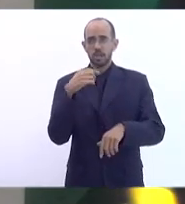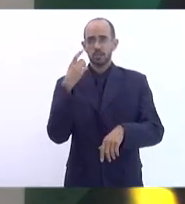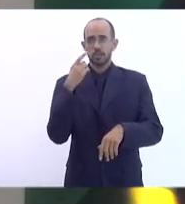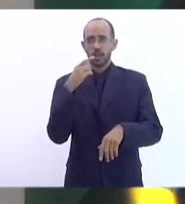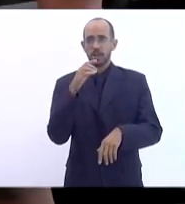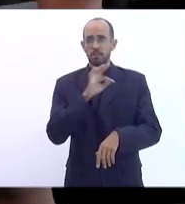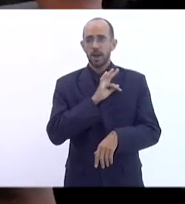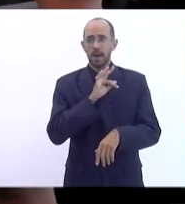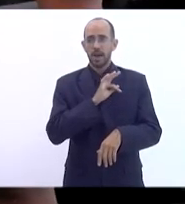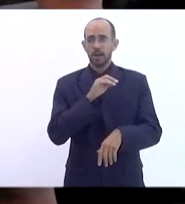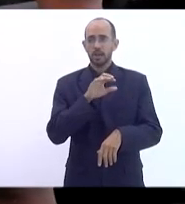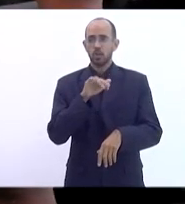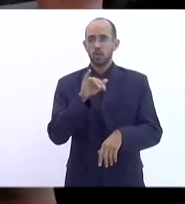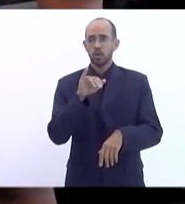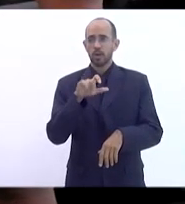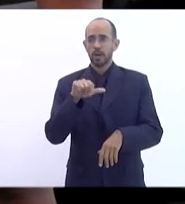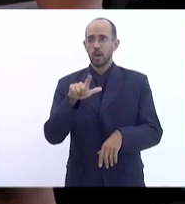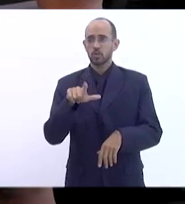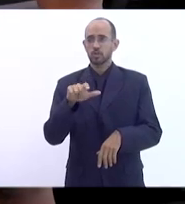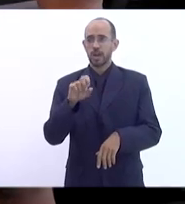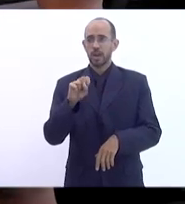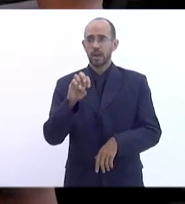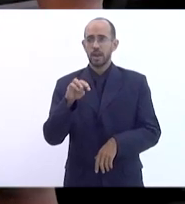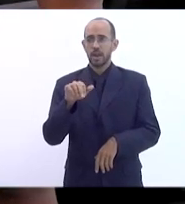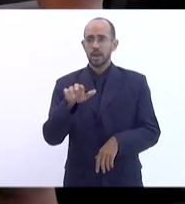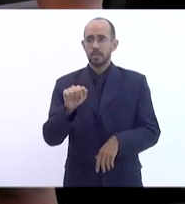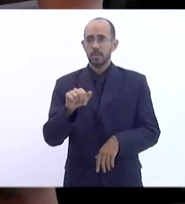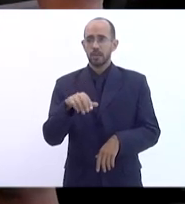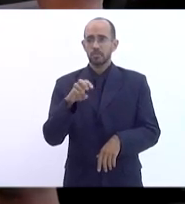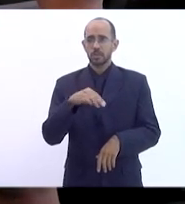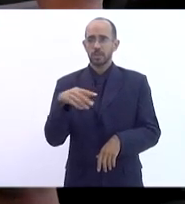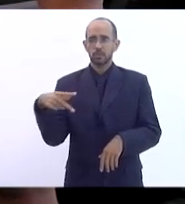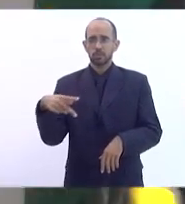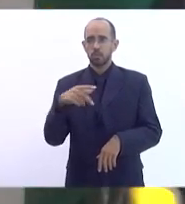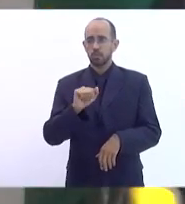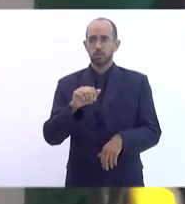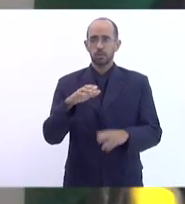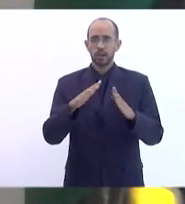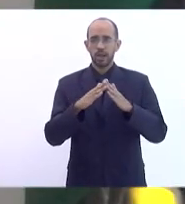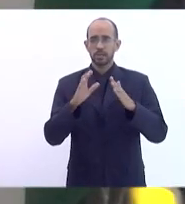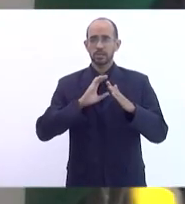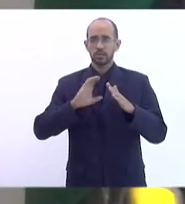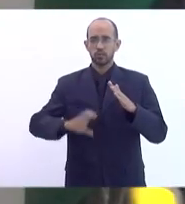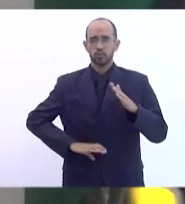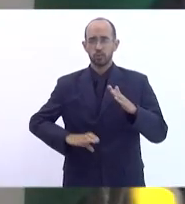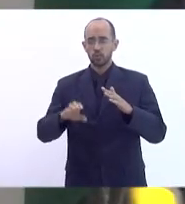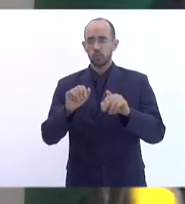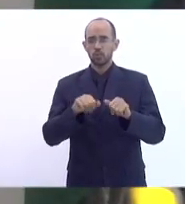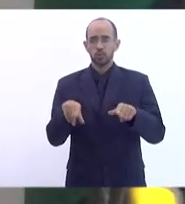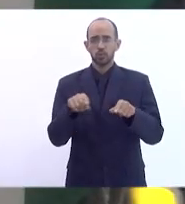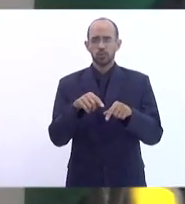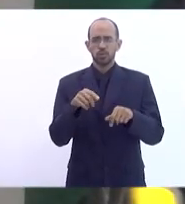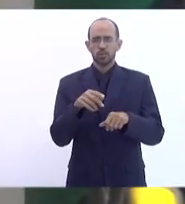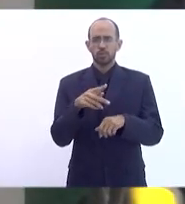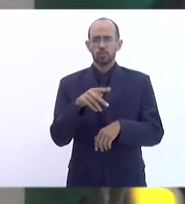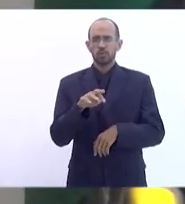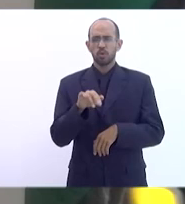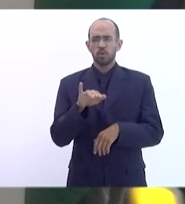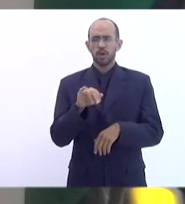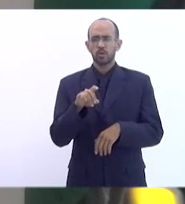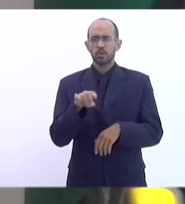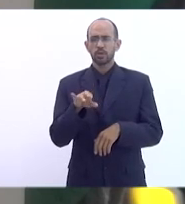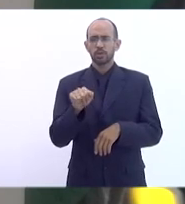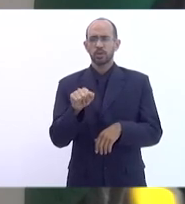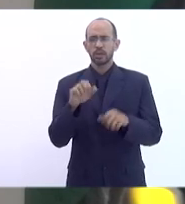Rocha do pé do Ratinho Deputado Coronel Salema presente Polícia Militar Ministério Público Casa Civil através do Adilson a procurar Procuradoria da